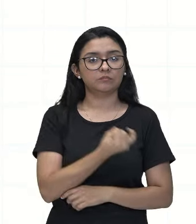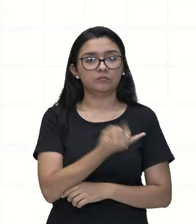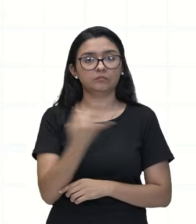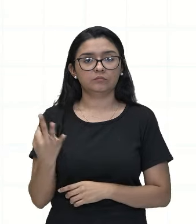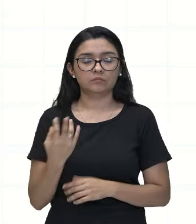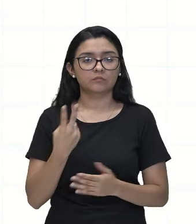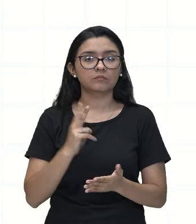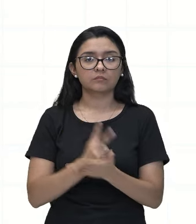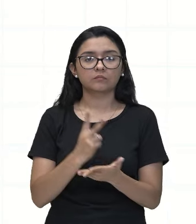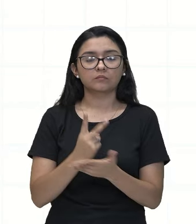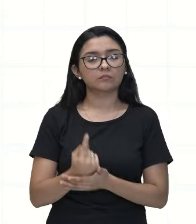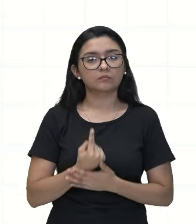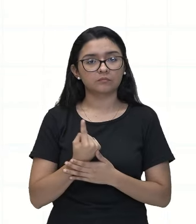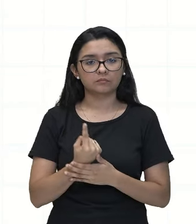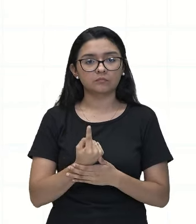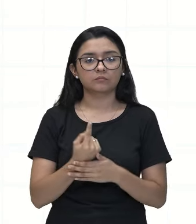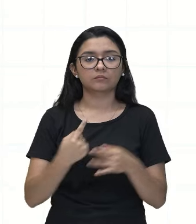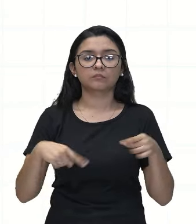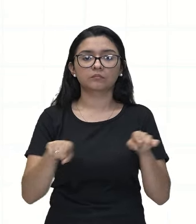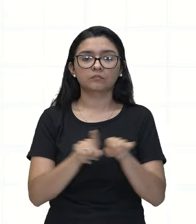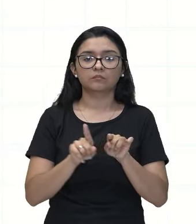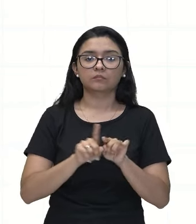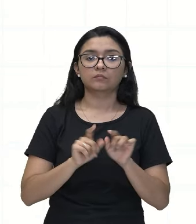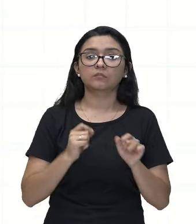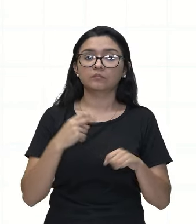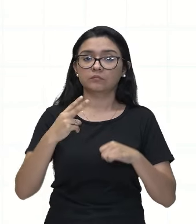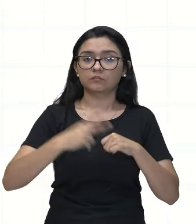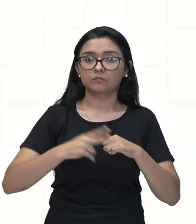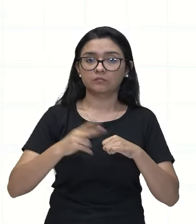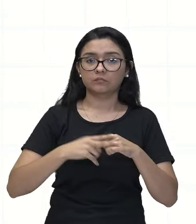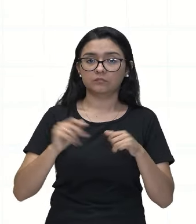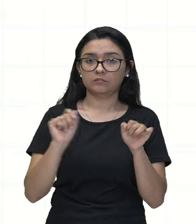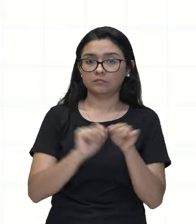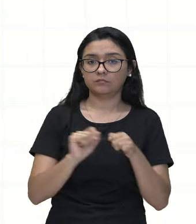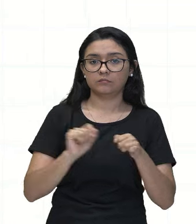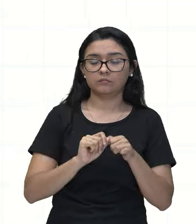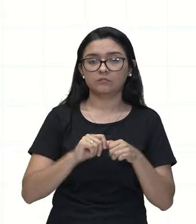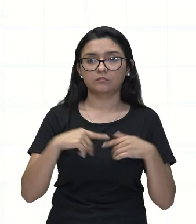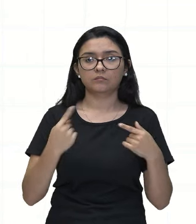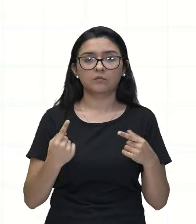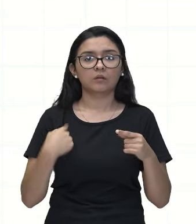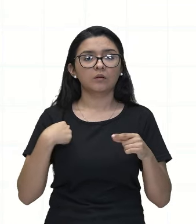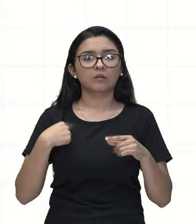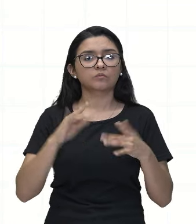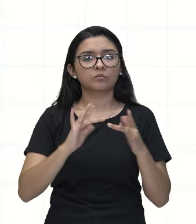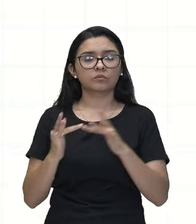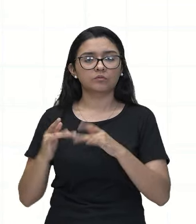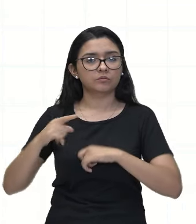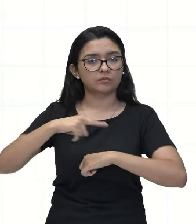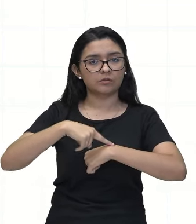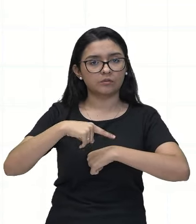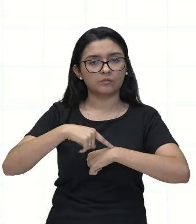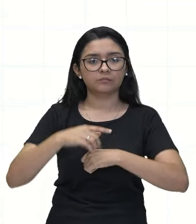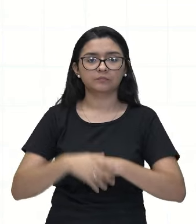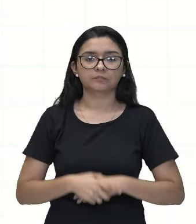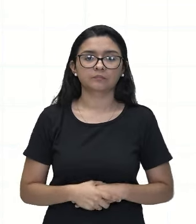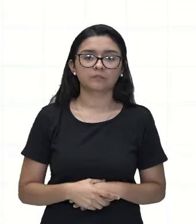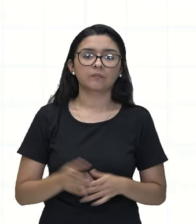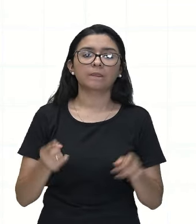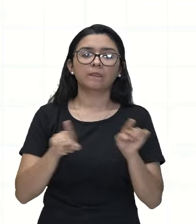singular o verbo fazer com sentido de tempo decorrido né e o verbo